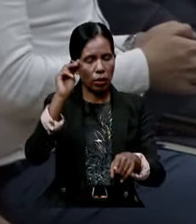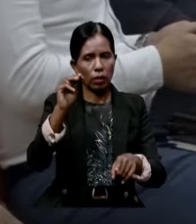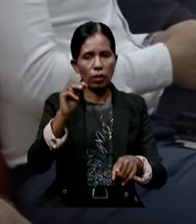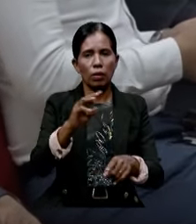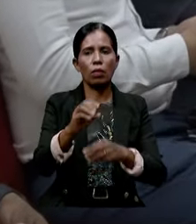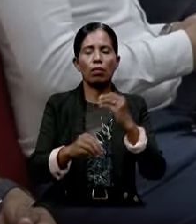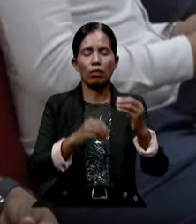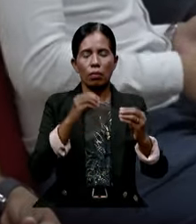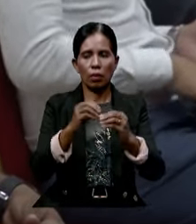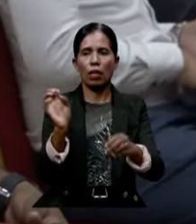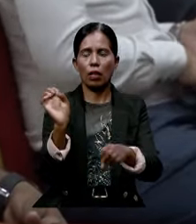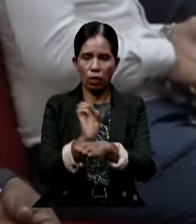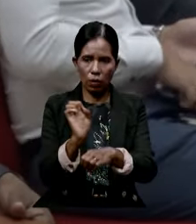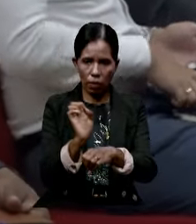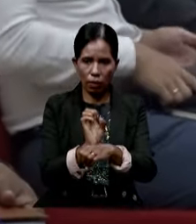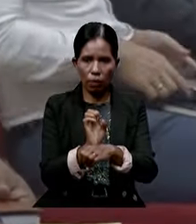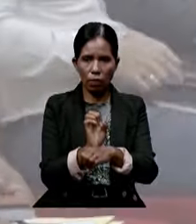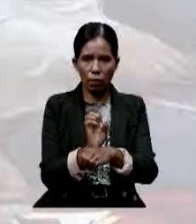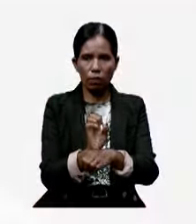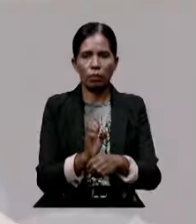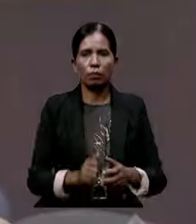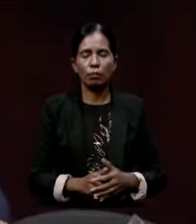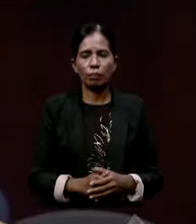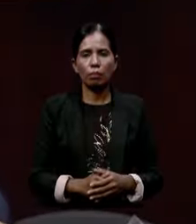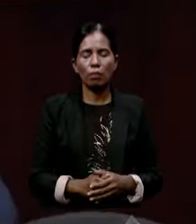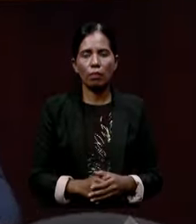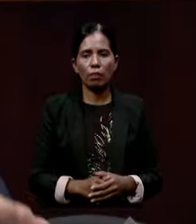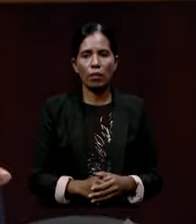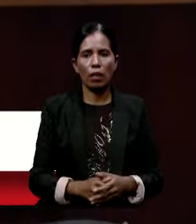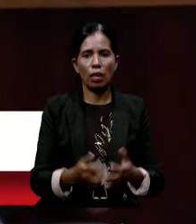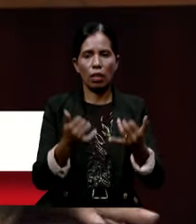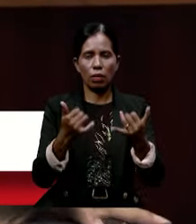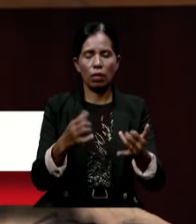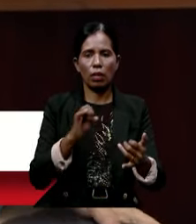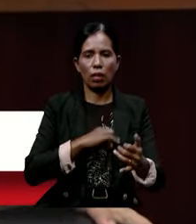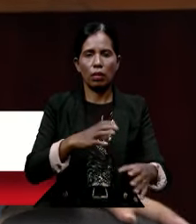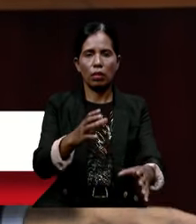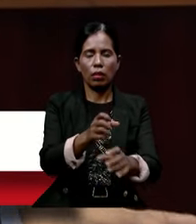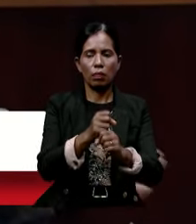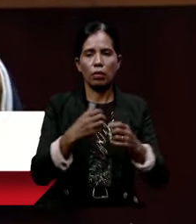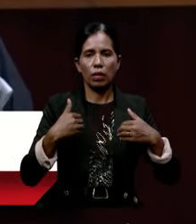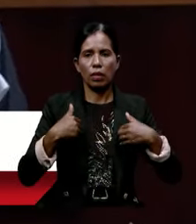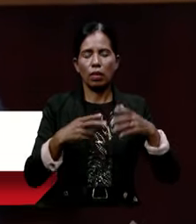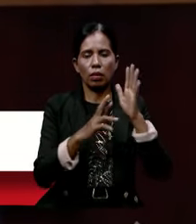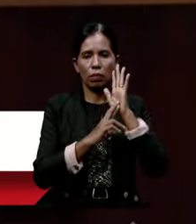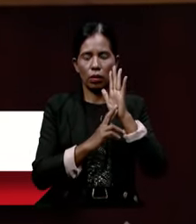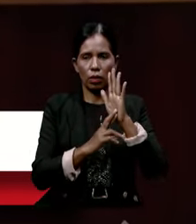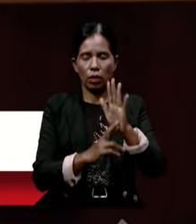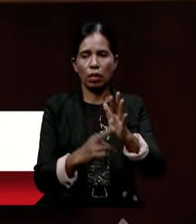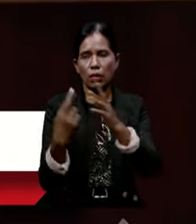assunto econômico, e nebe makha assume a responsabilidade mais